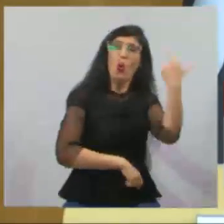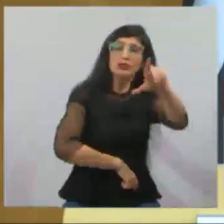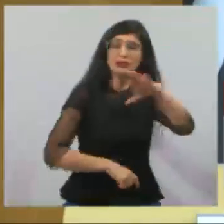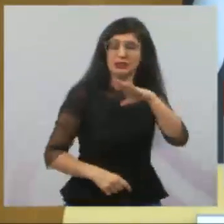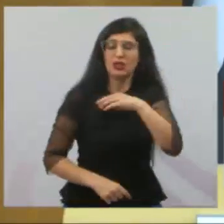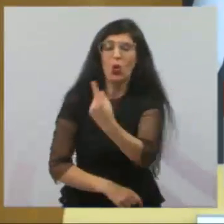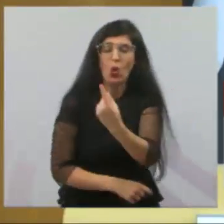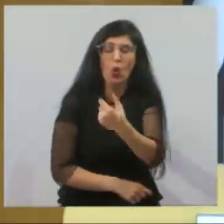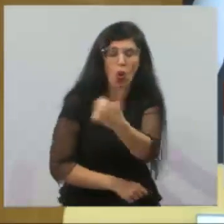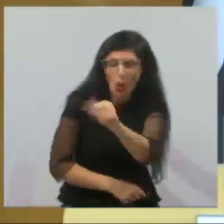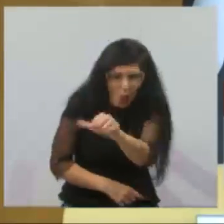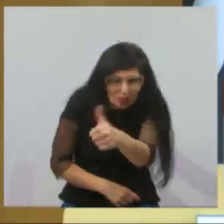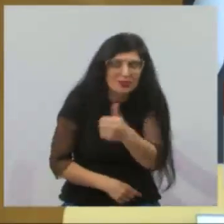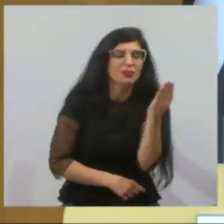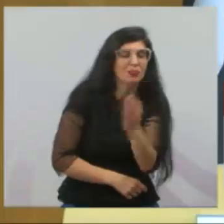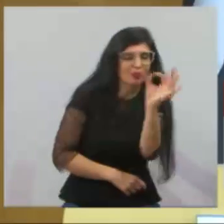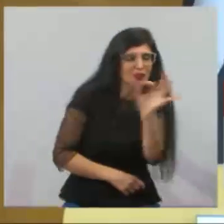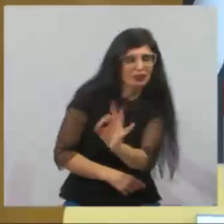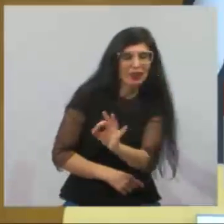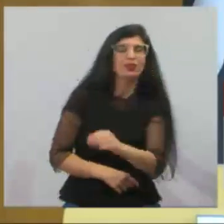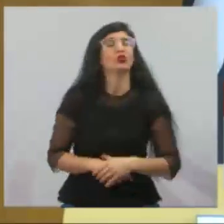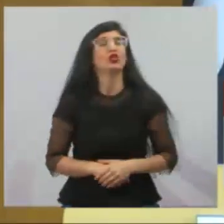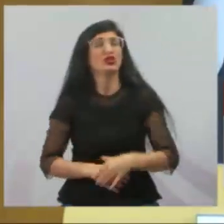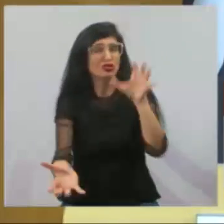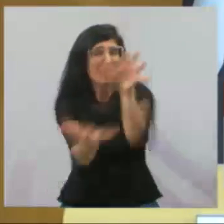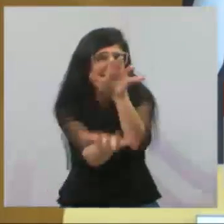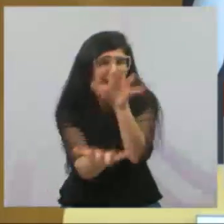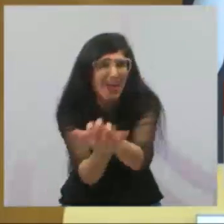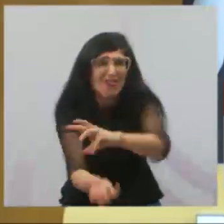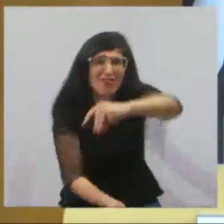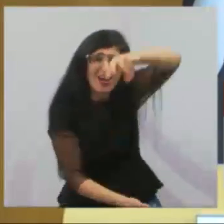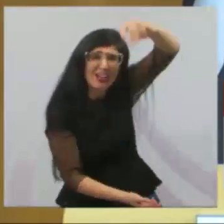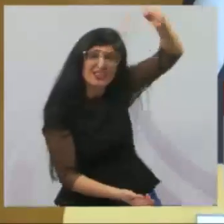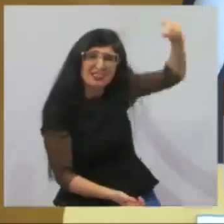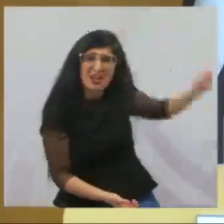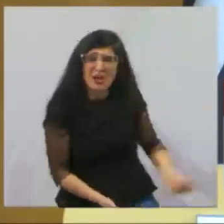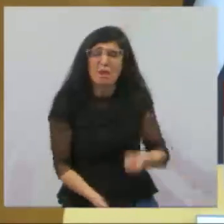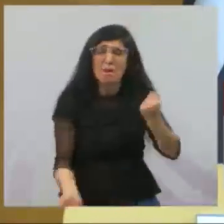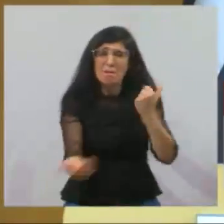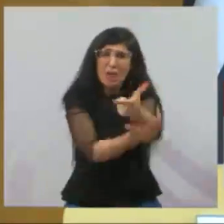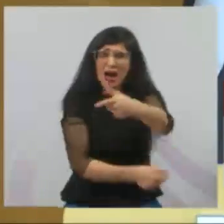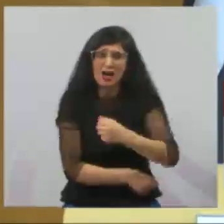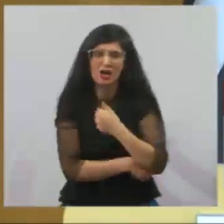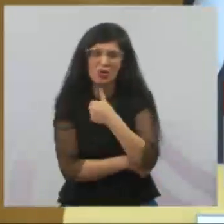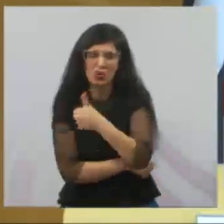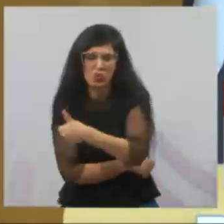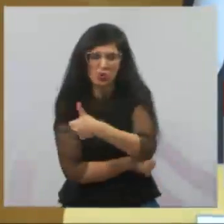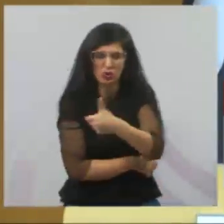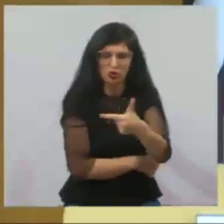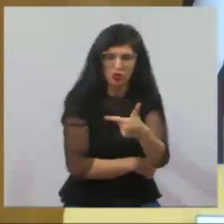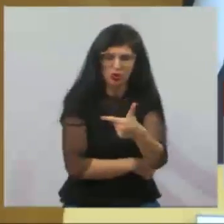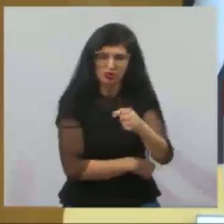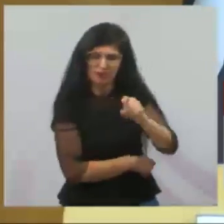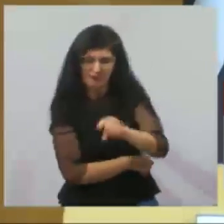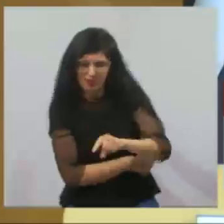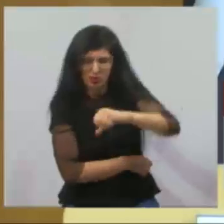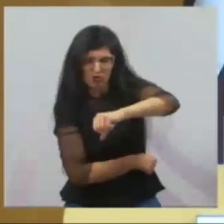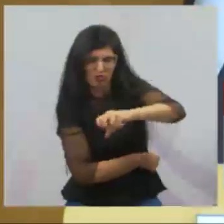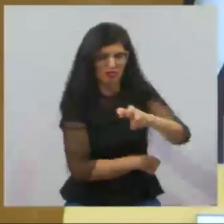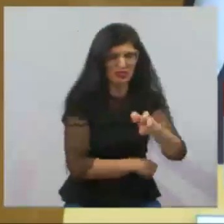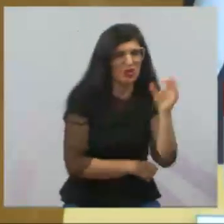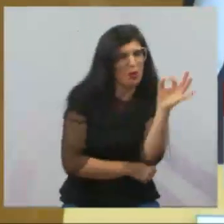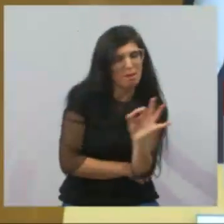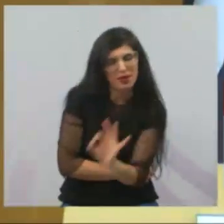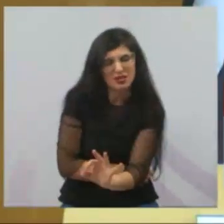Jacareí paga 12,95 há muitos anos. Então, nós já estamos pagando muito mais que muitos outros municípios do Brasil e de São Paulo há